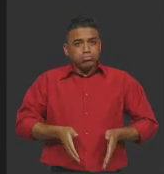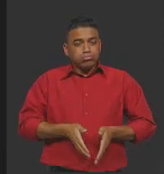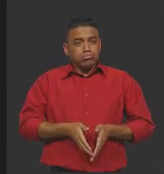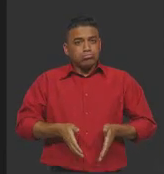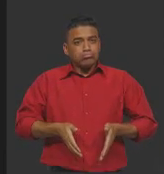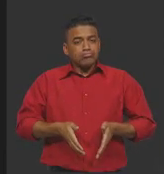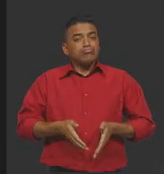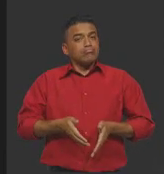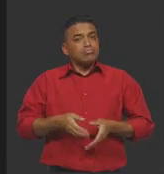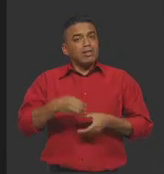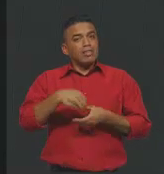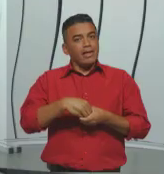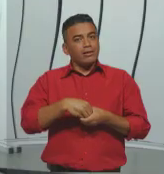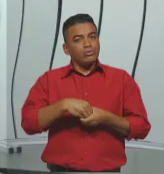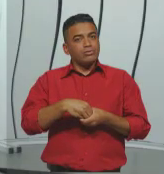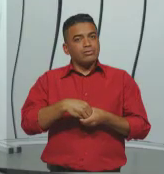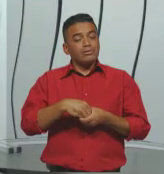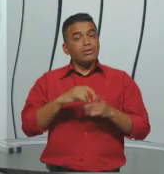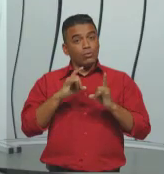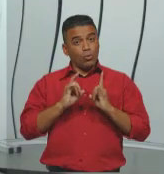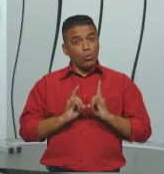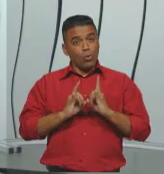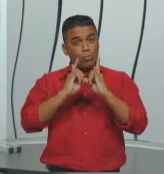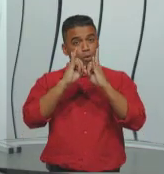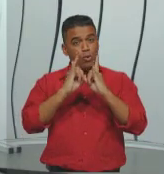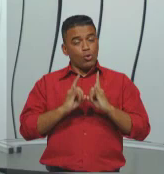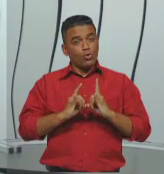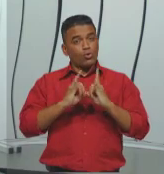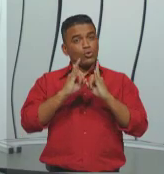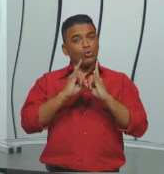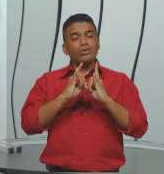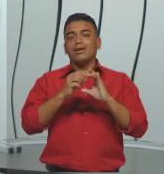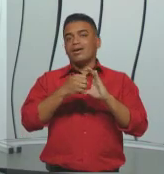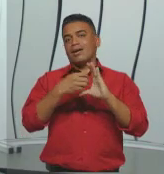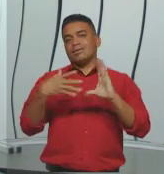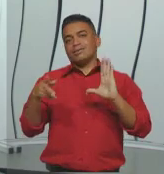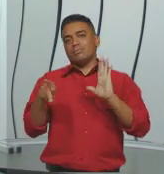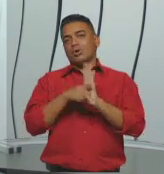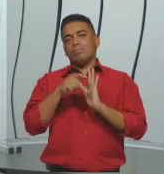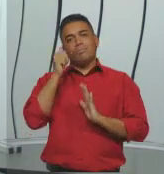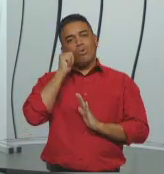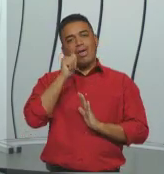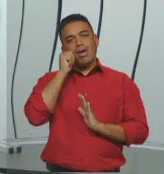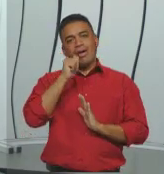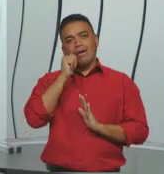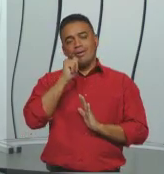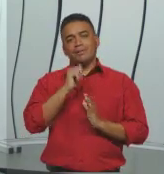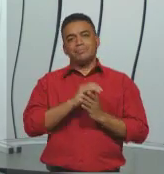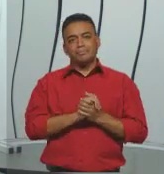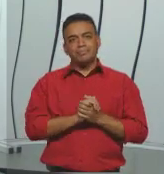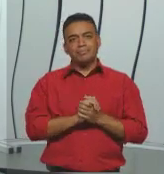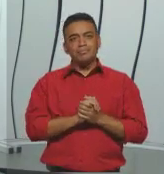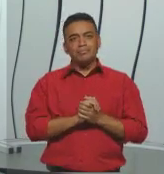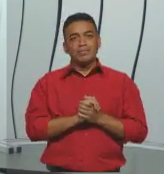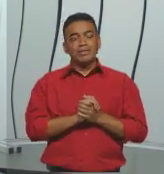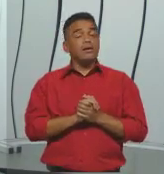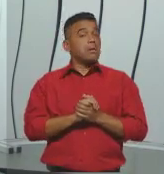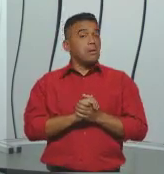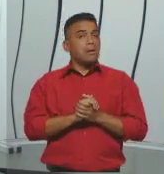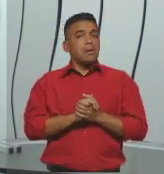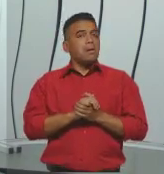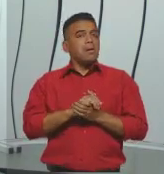Estrogênio aqui, então, é um hormônio-chave para as características femininas. O desenvolvimento das